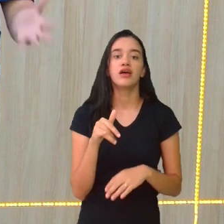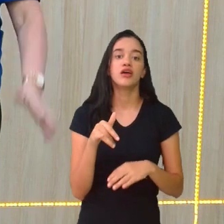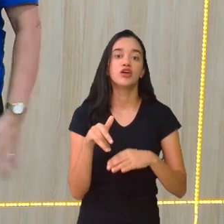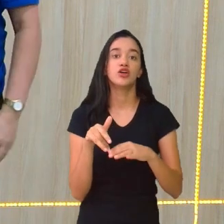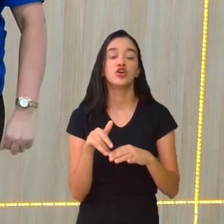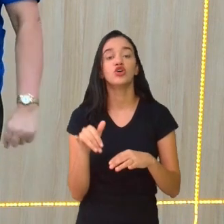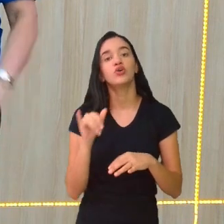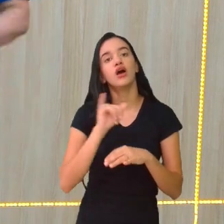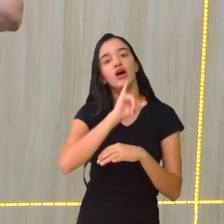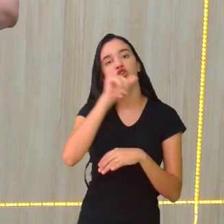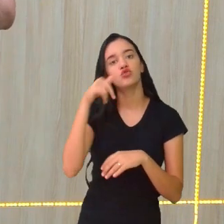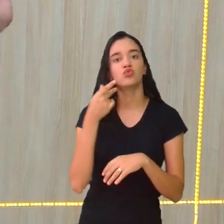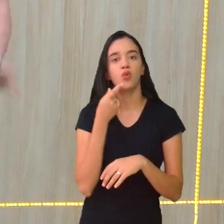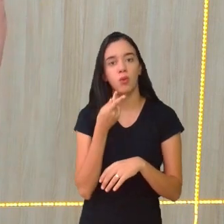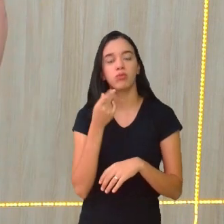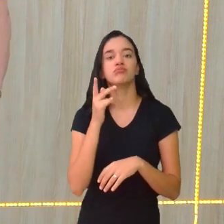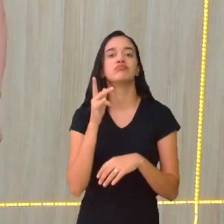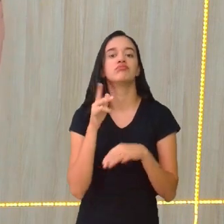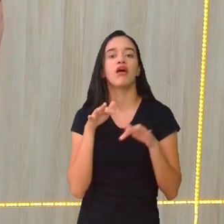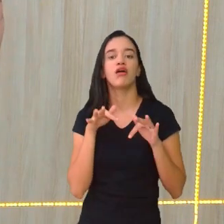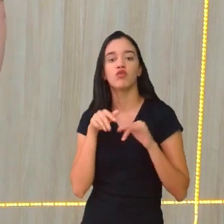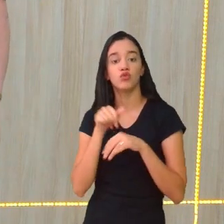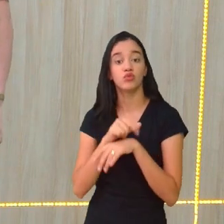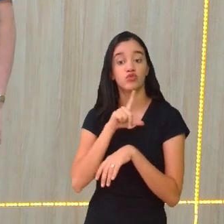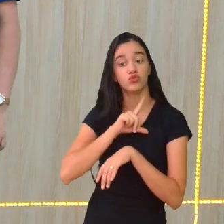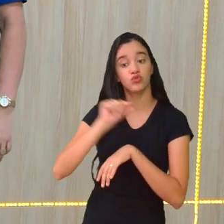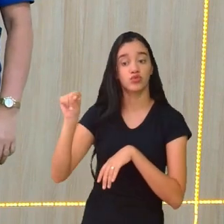João Pessoa, não é? Ponto final.